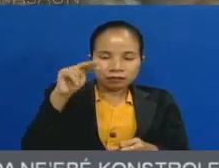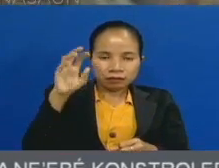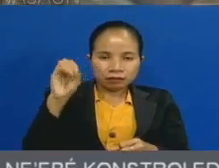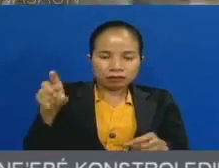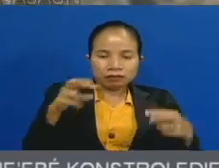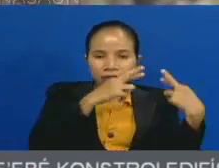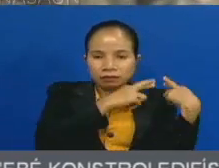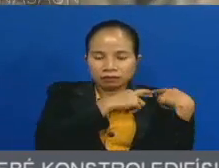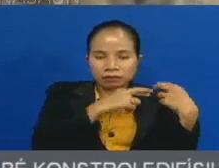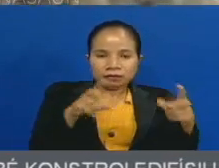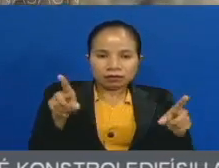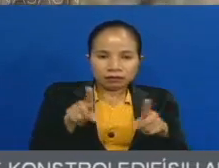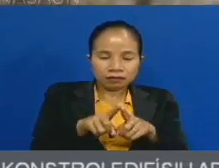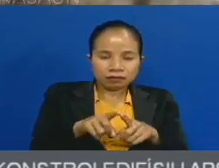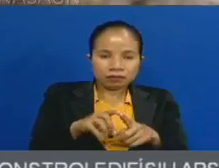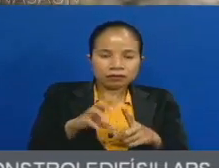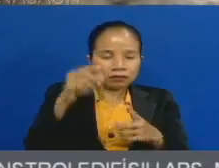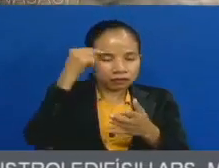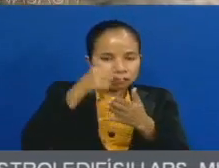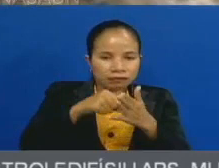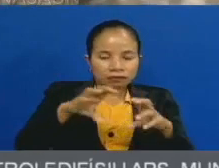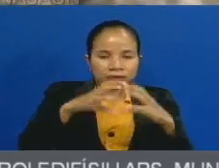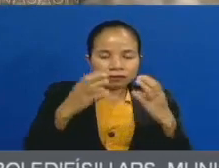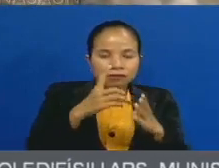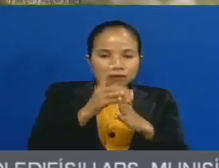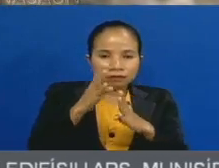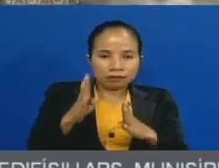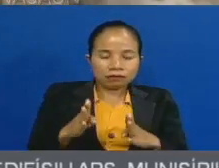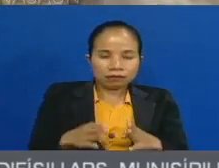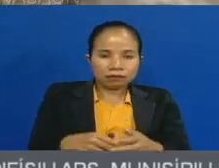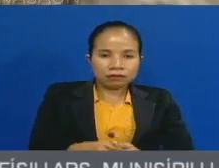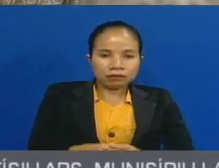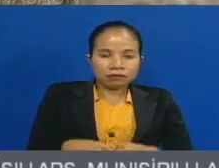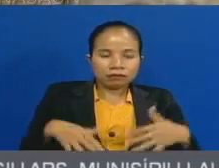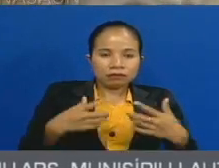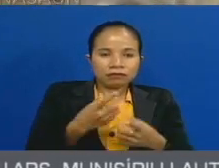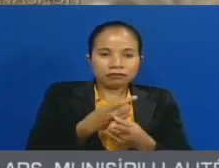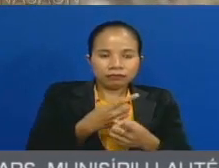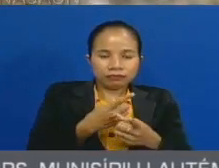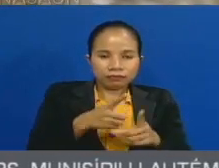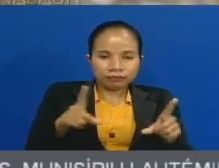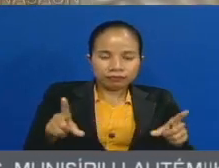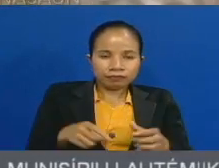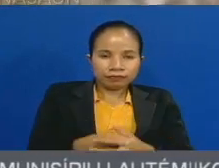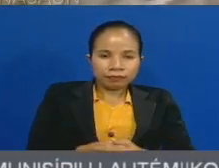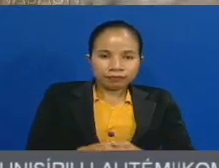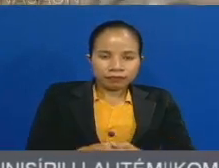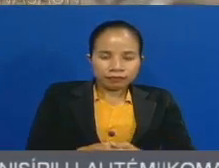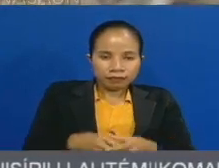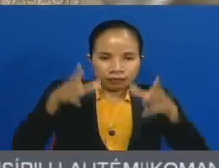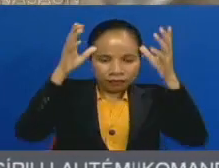Santana assumimos cargo no secretário Conselho Executivo da Luta Frente Armada. Presidente